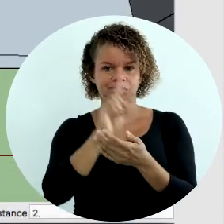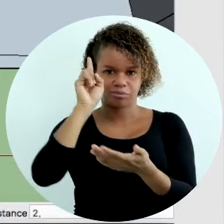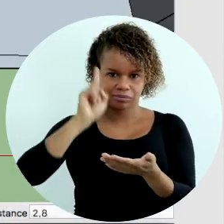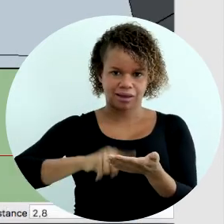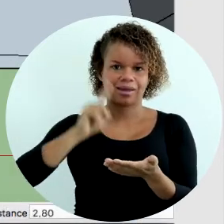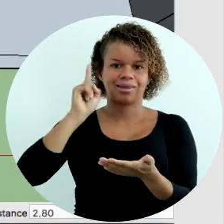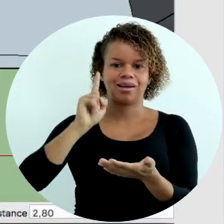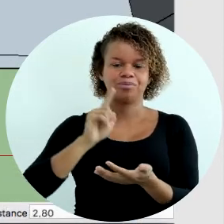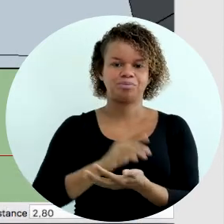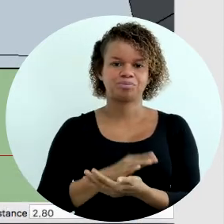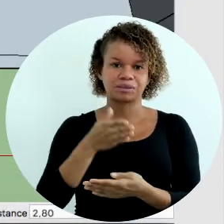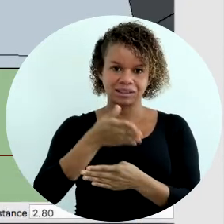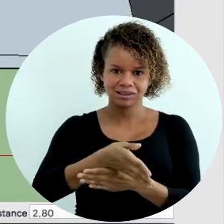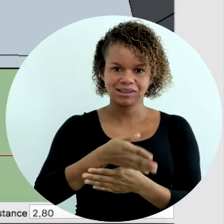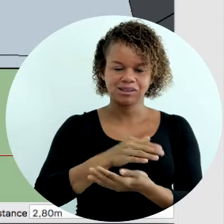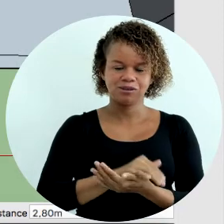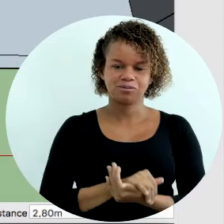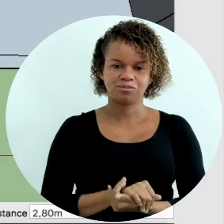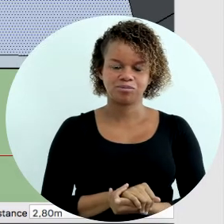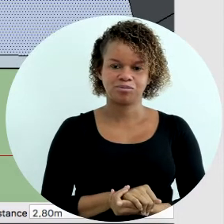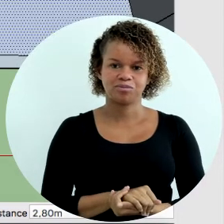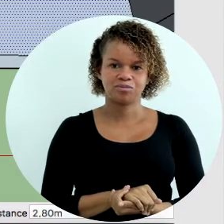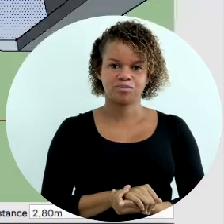2,80. Enter.